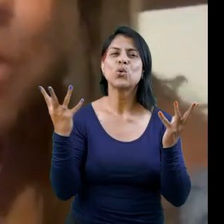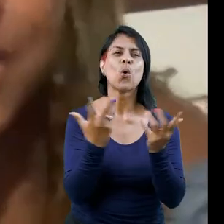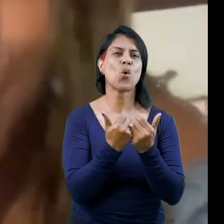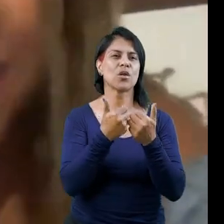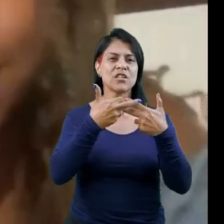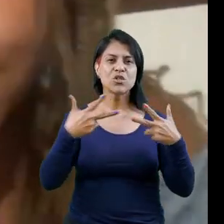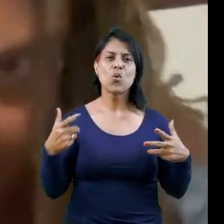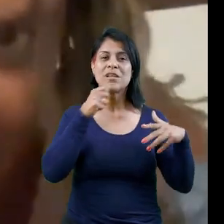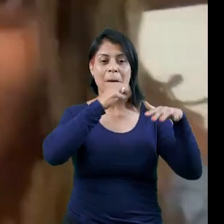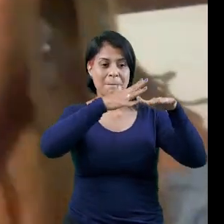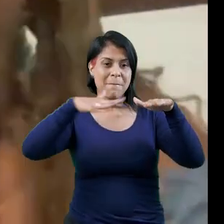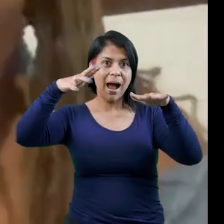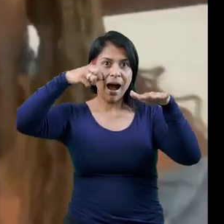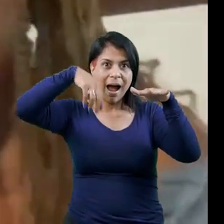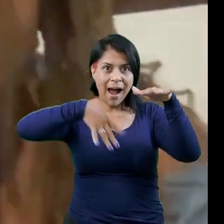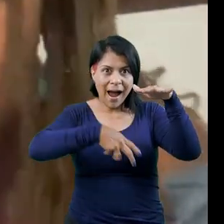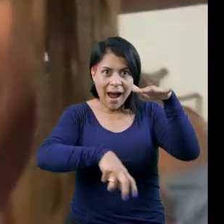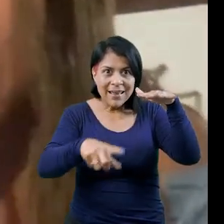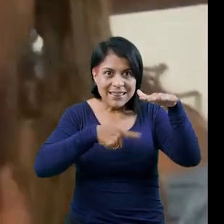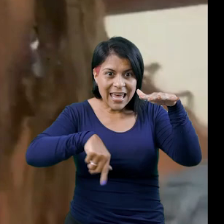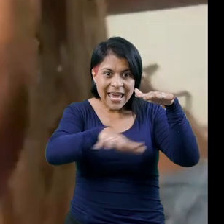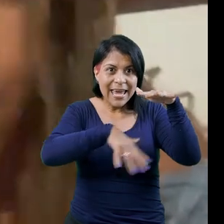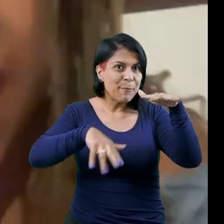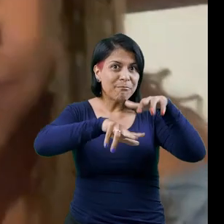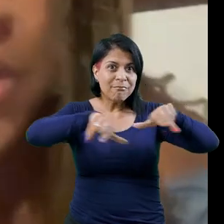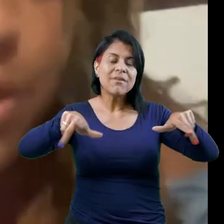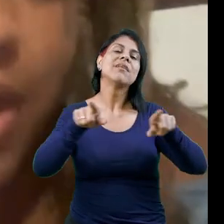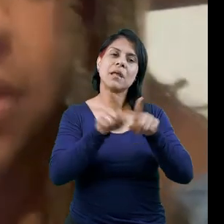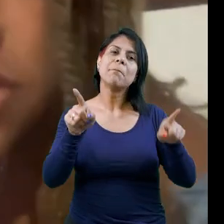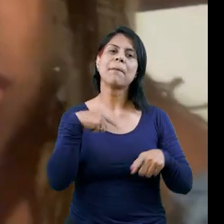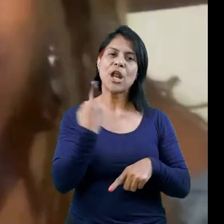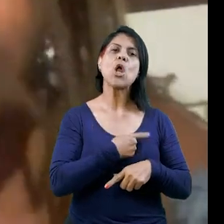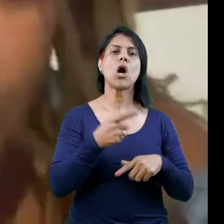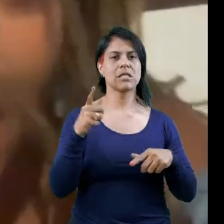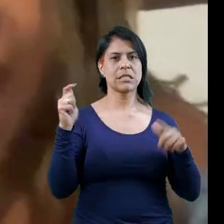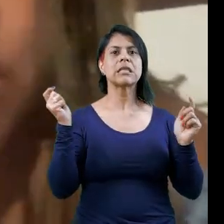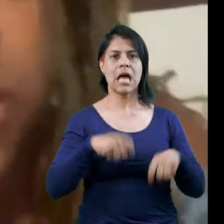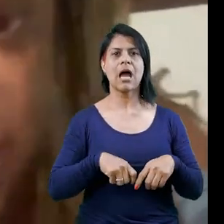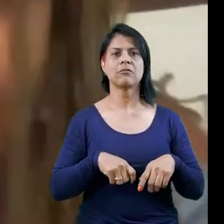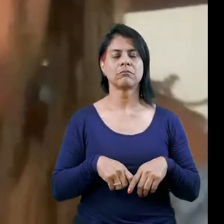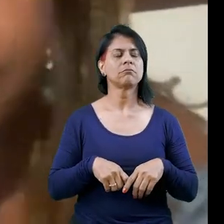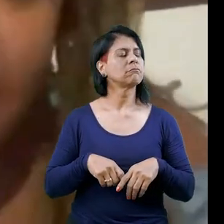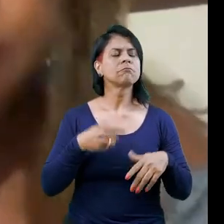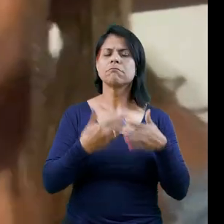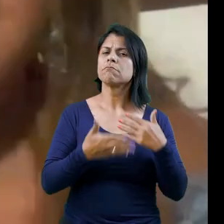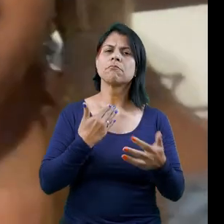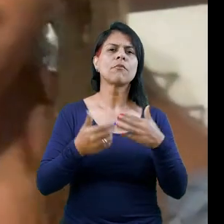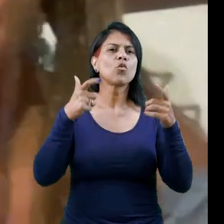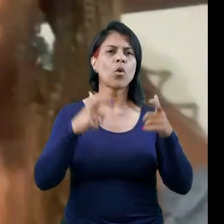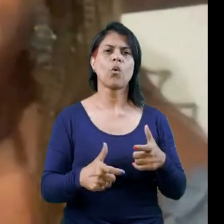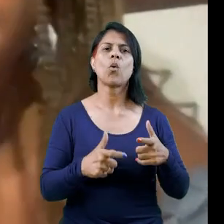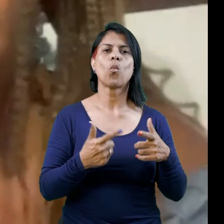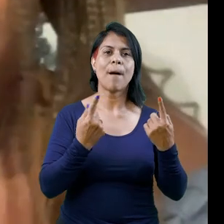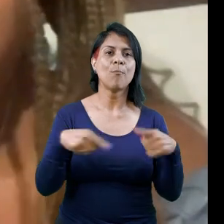de criaturas marinhas no mar, há de ter espaço para qualquer uma de nós no mar, no oceano, que a música